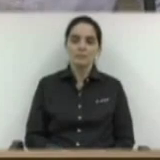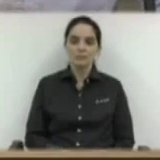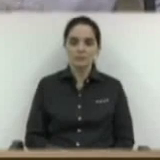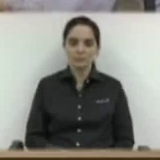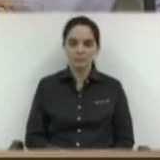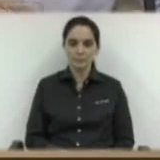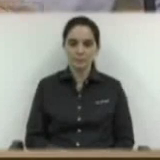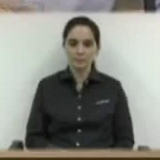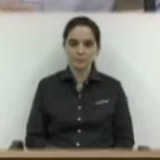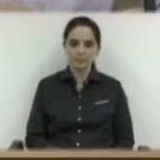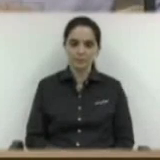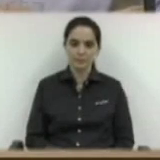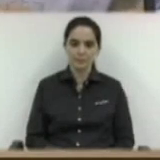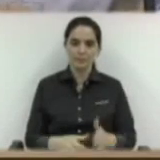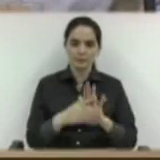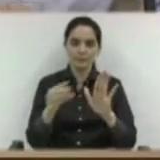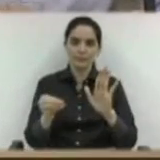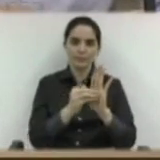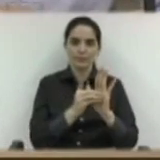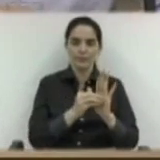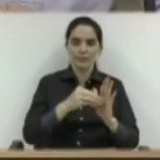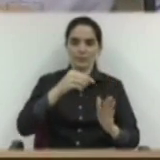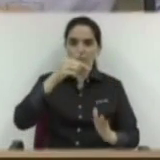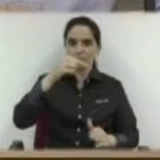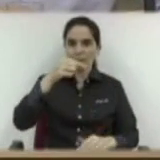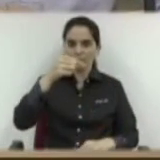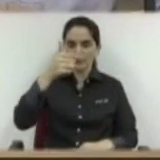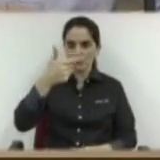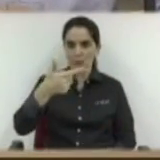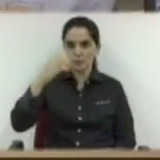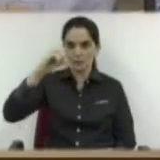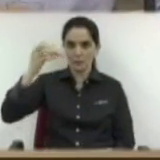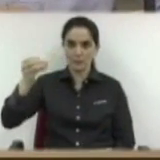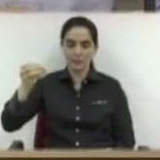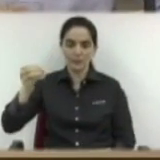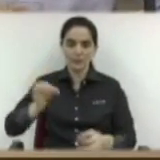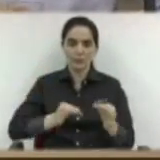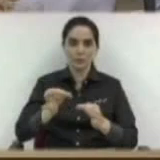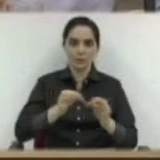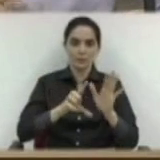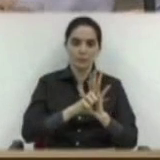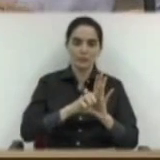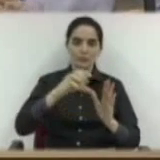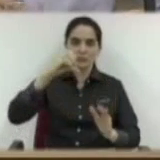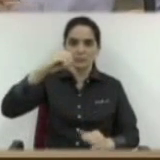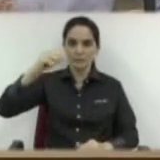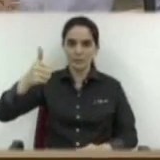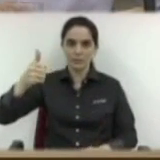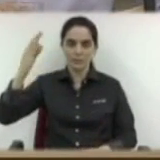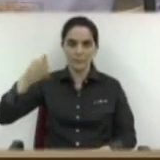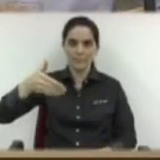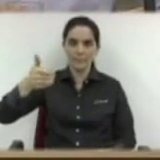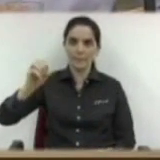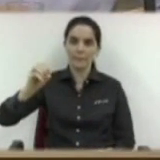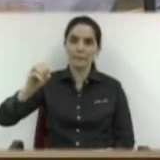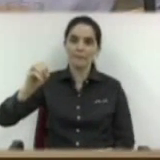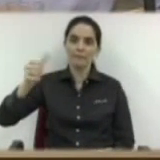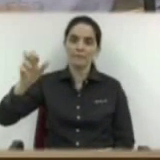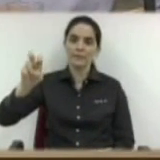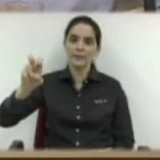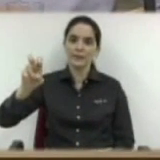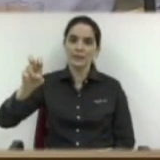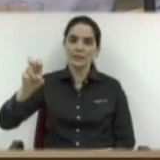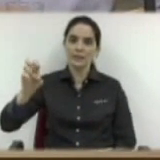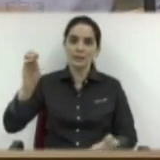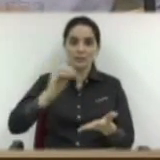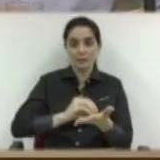comissões. Emenda aditiva 290/2015 ao projeto de lei 91/2015.